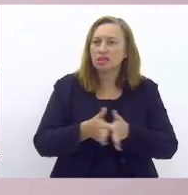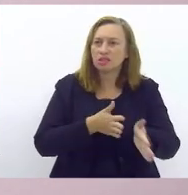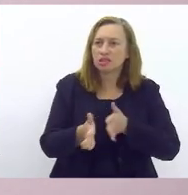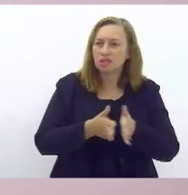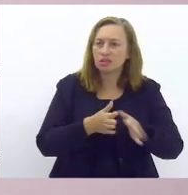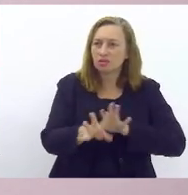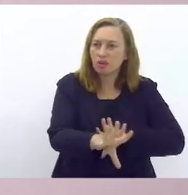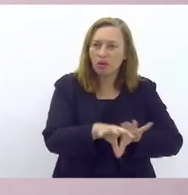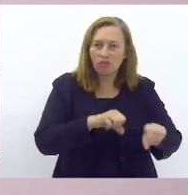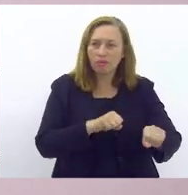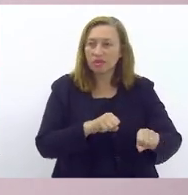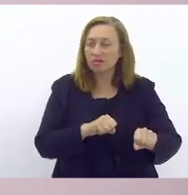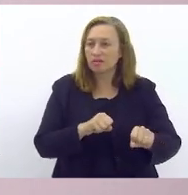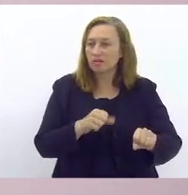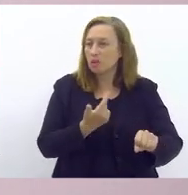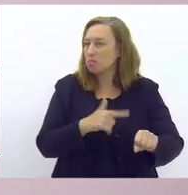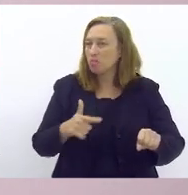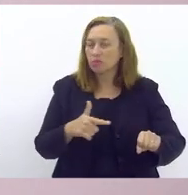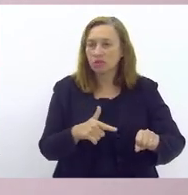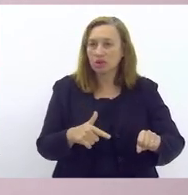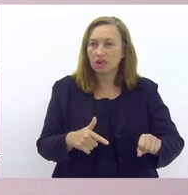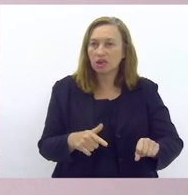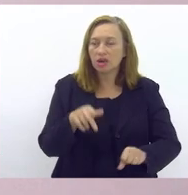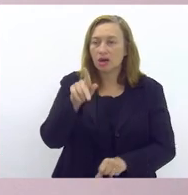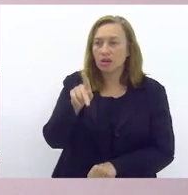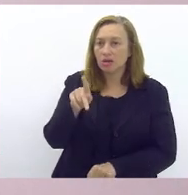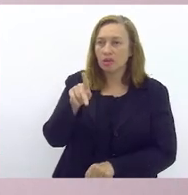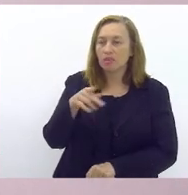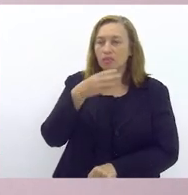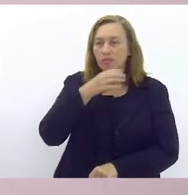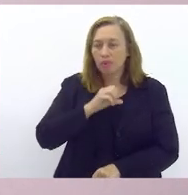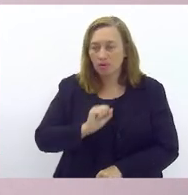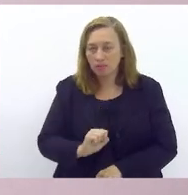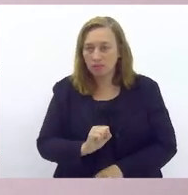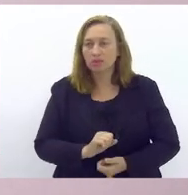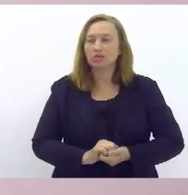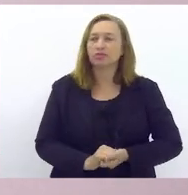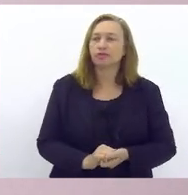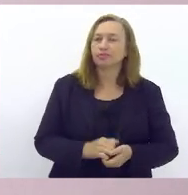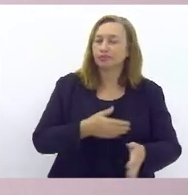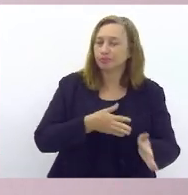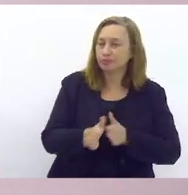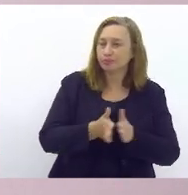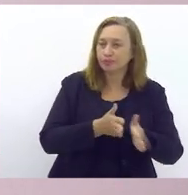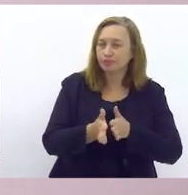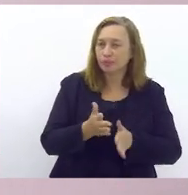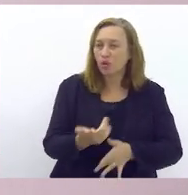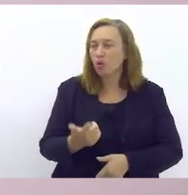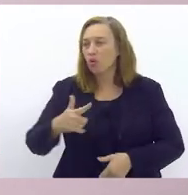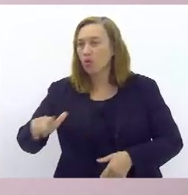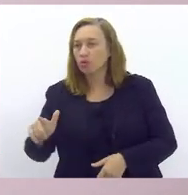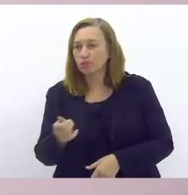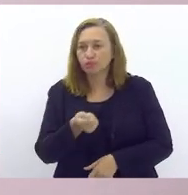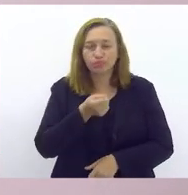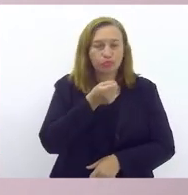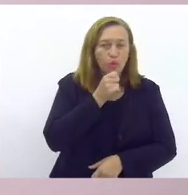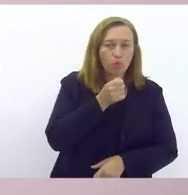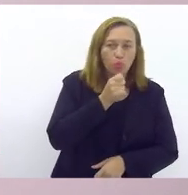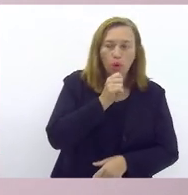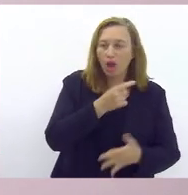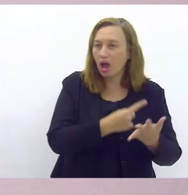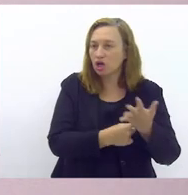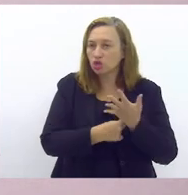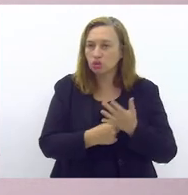uma formação. Nós não temos acesso ao Paulo Freire, nós não temos acesso a nenhuma outra ajuda